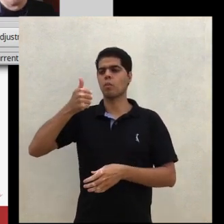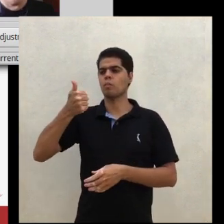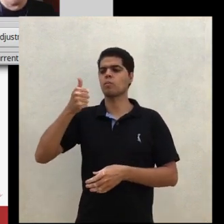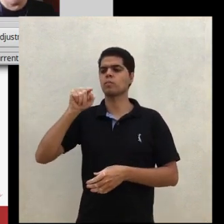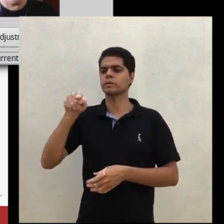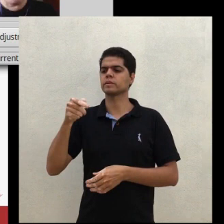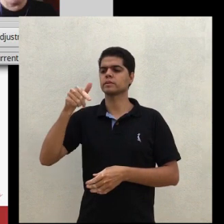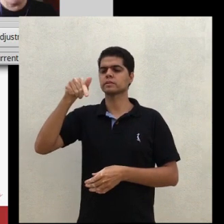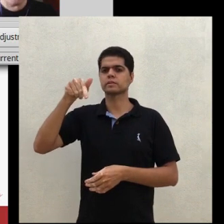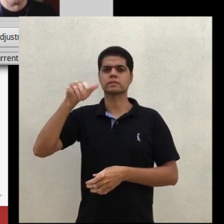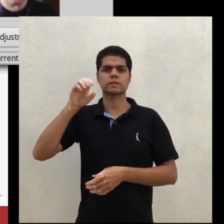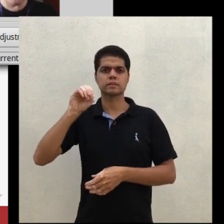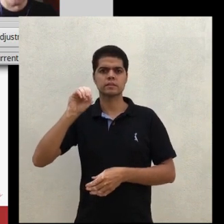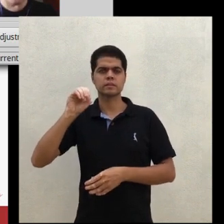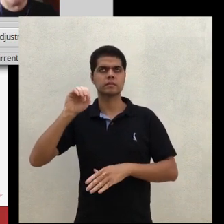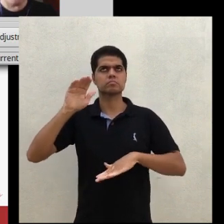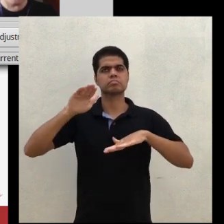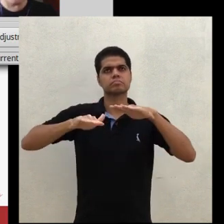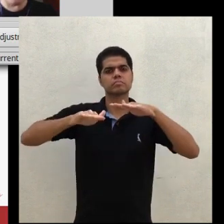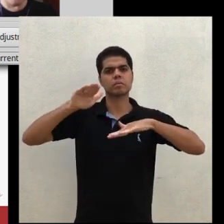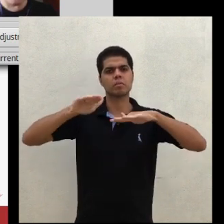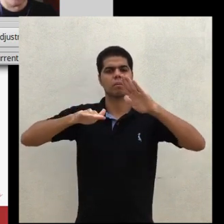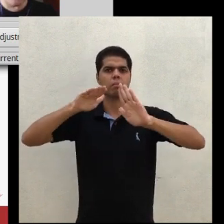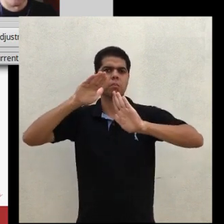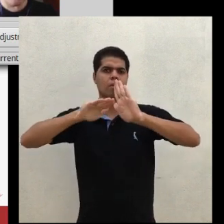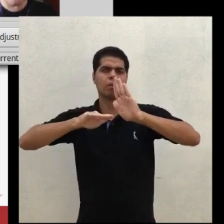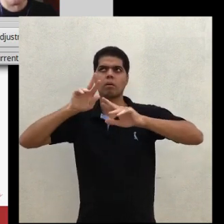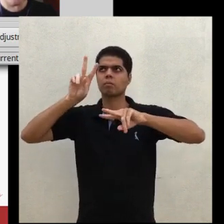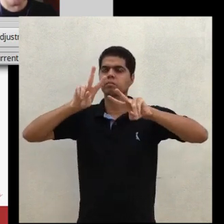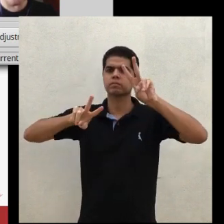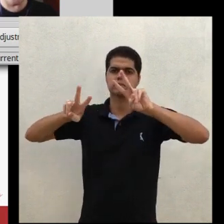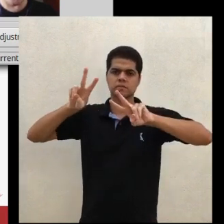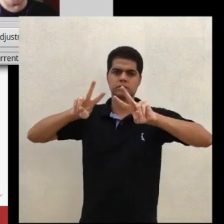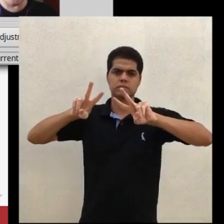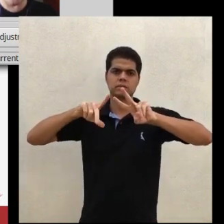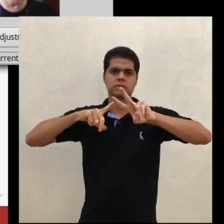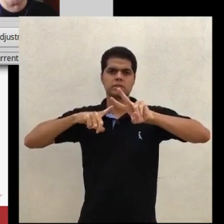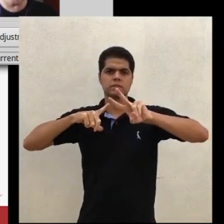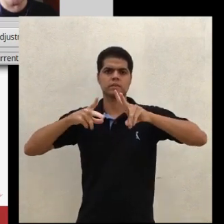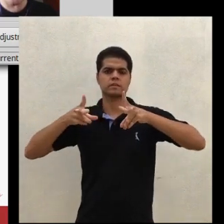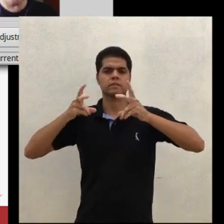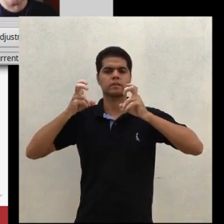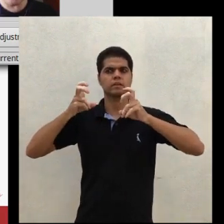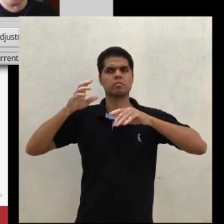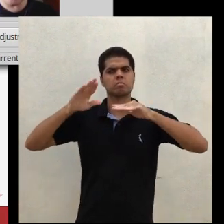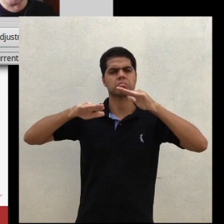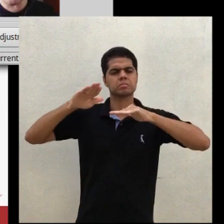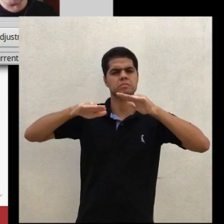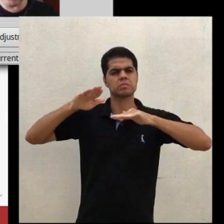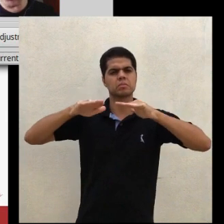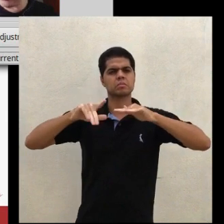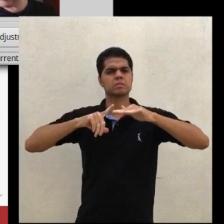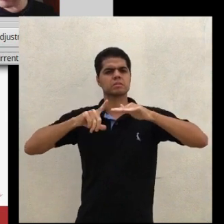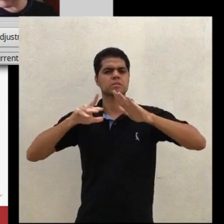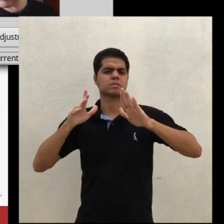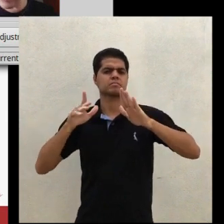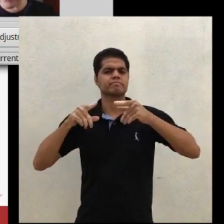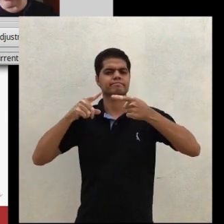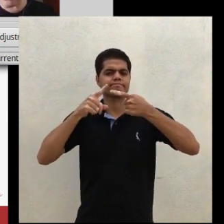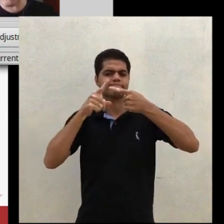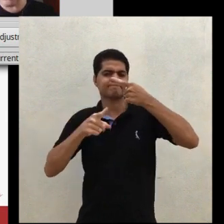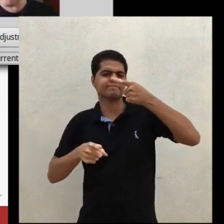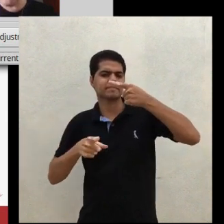está mais ou menos, vamos falar assim, metade é a chance dela estar no grupo de pessoas altas e metade é a chance dela estar no grupo das